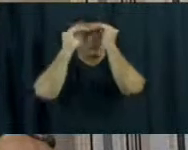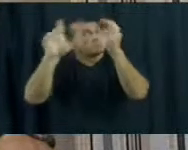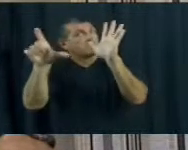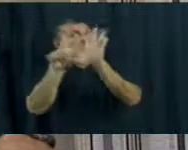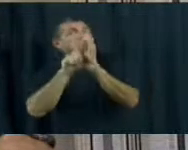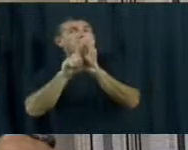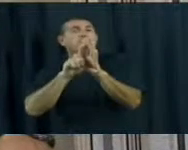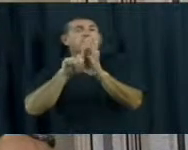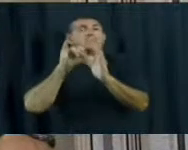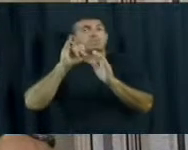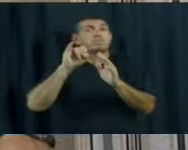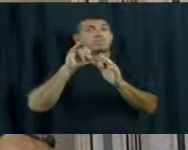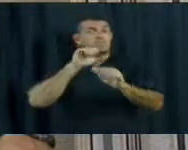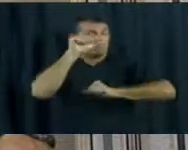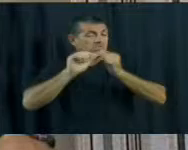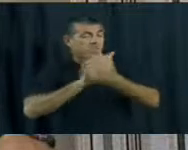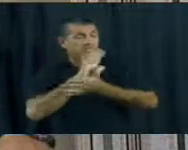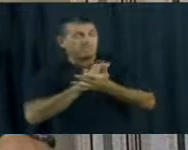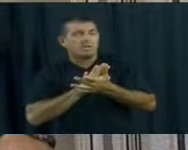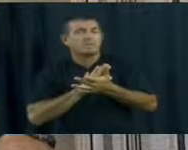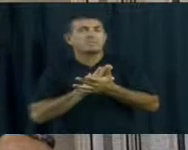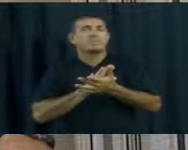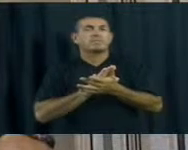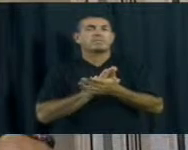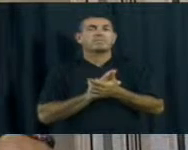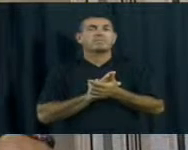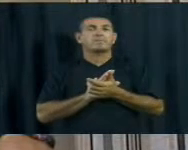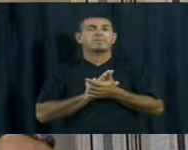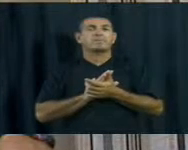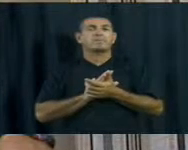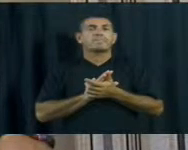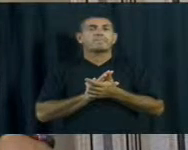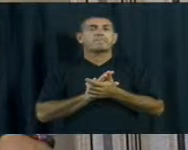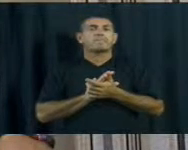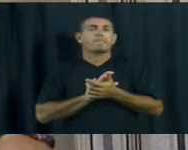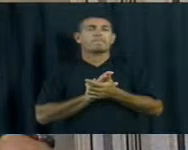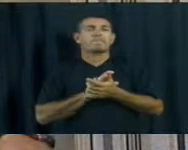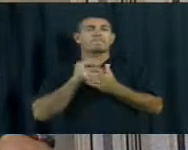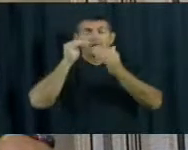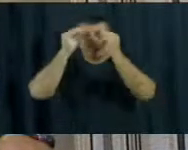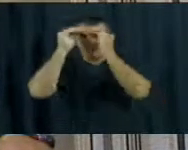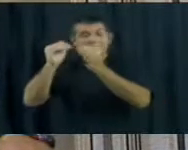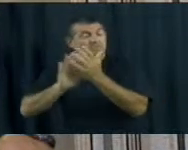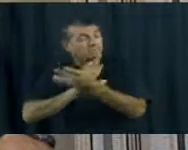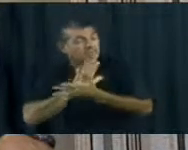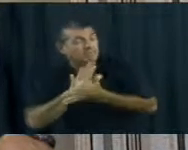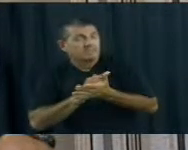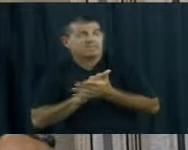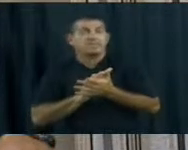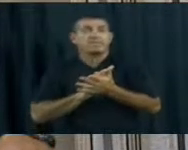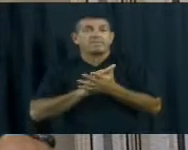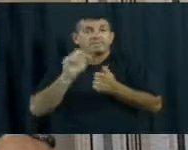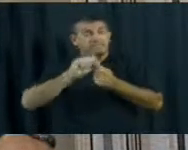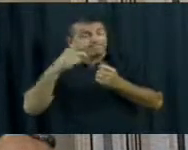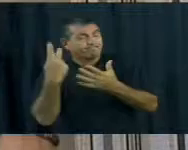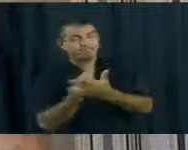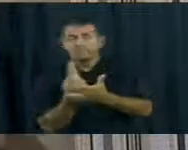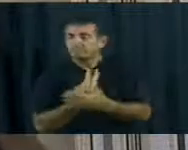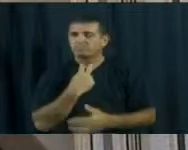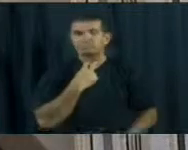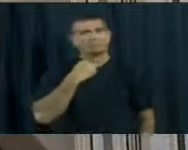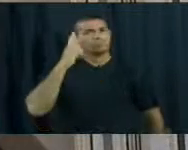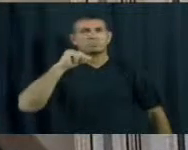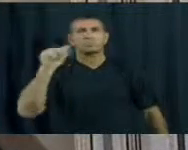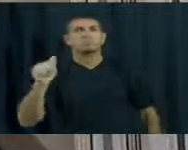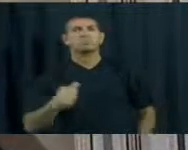não fizermos a reforma administrativa, nós estaríamos caindo na ilegalidade e também